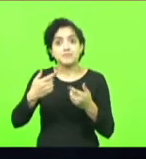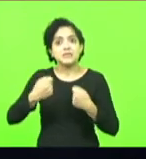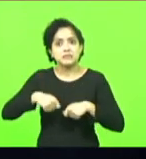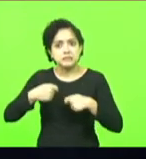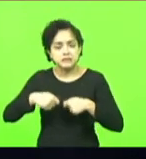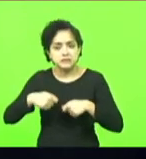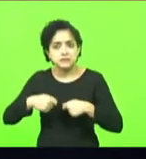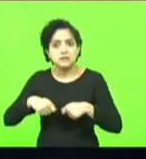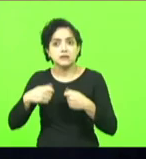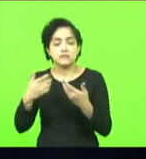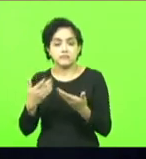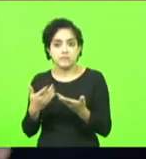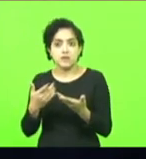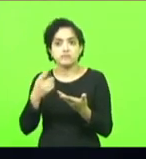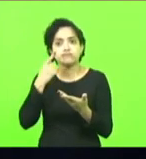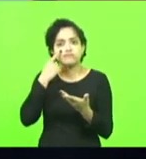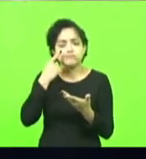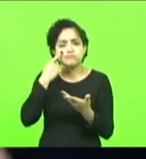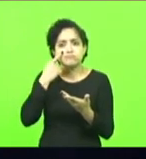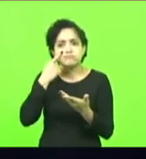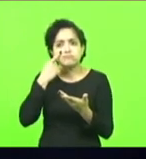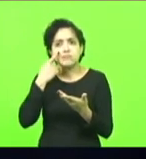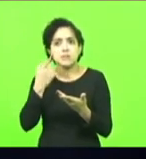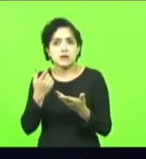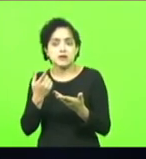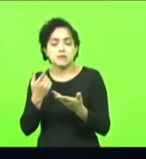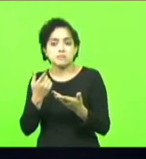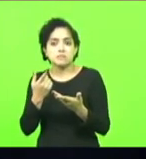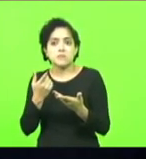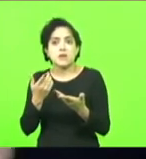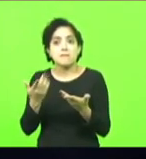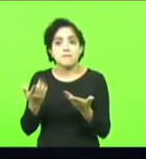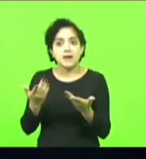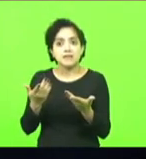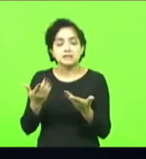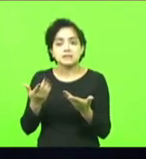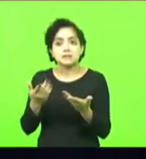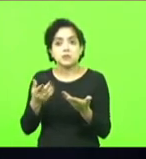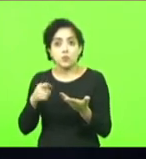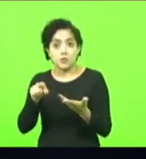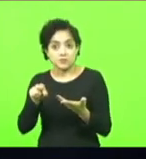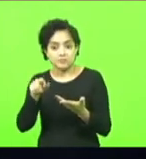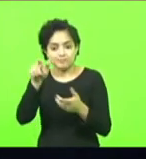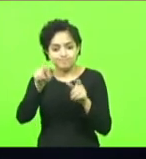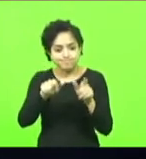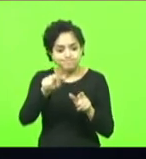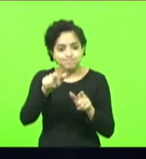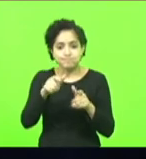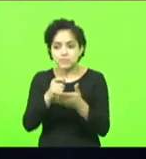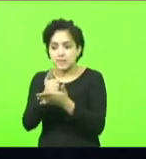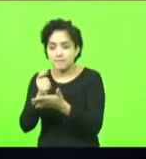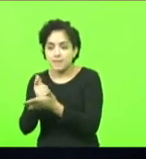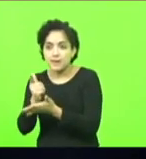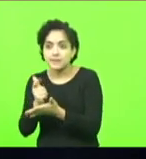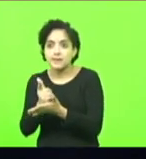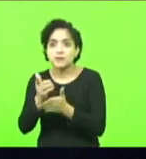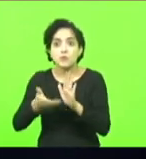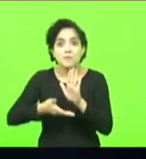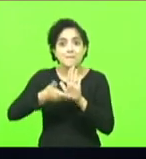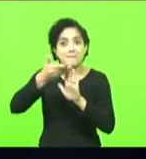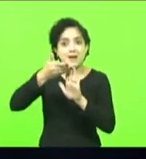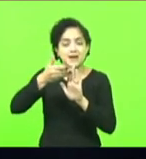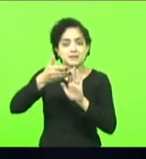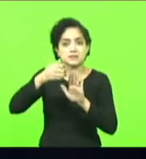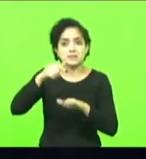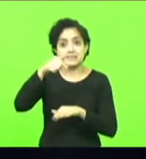Ah, fala para o liberal intervenção, ele se arrepia todo. Mas não se arrepia quando o cidadão está pagando, em muitos lugares, mais de R$ 7,00